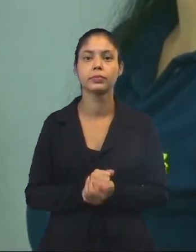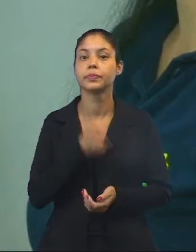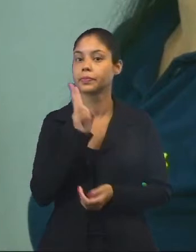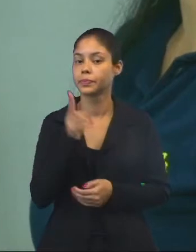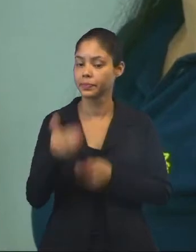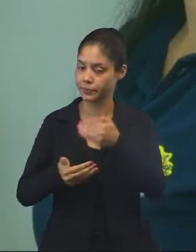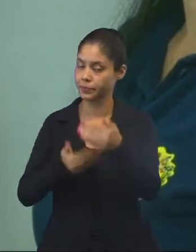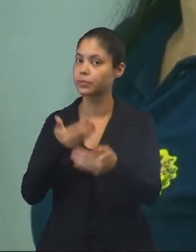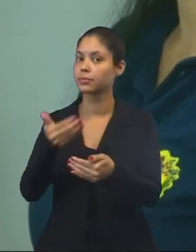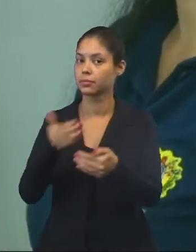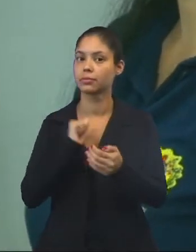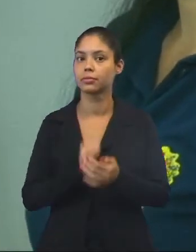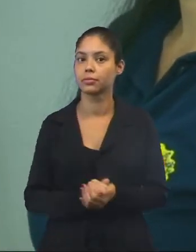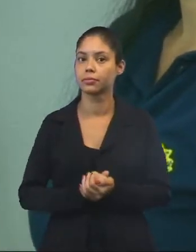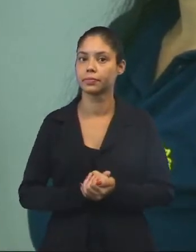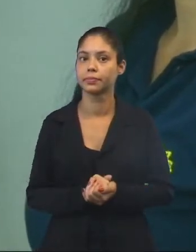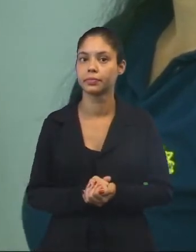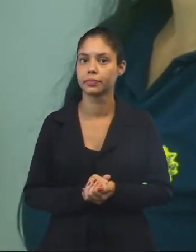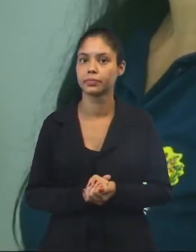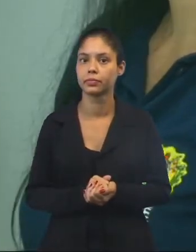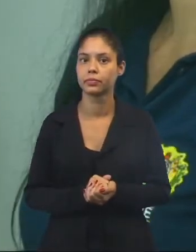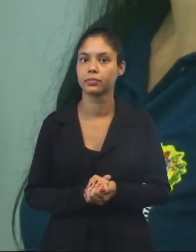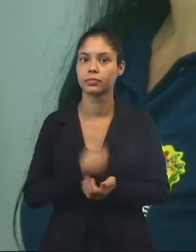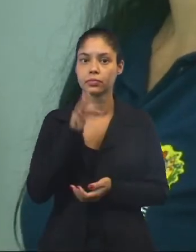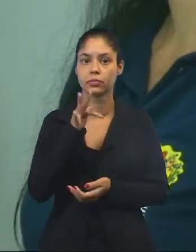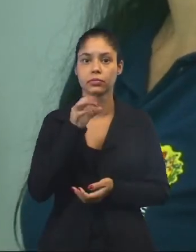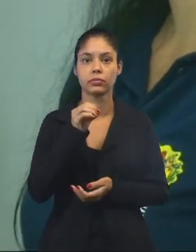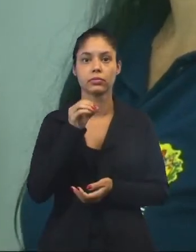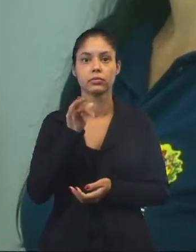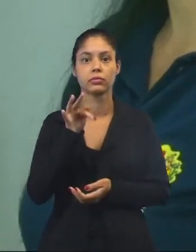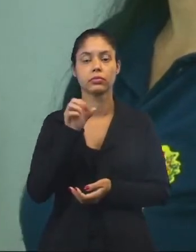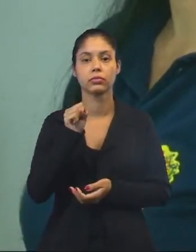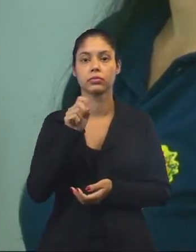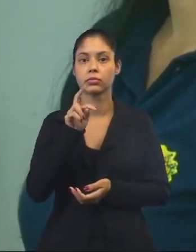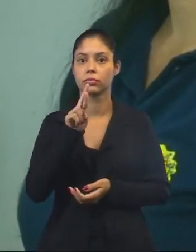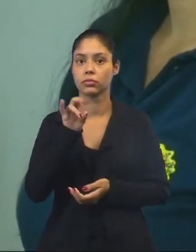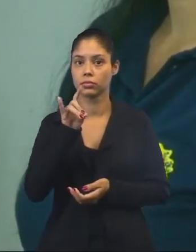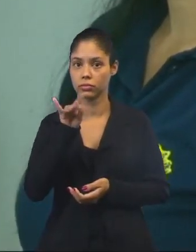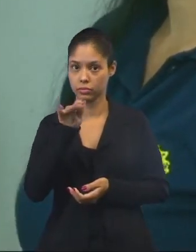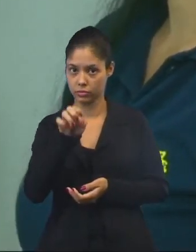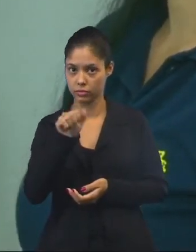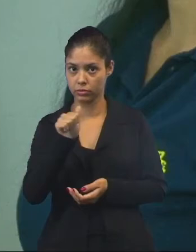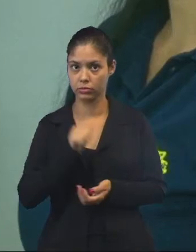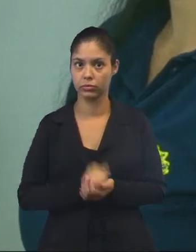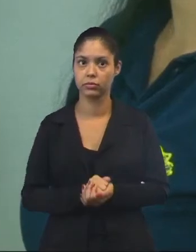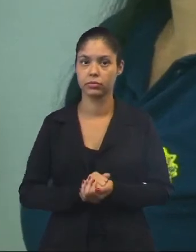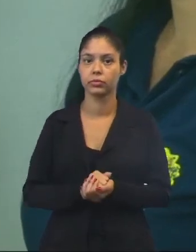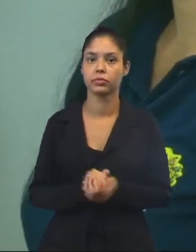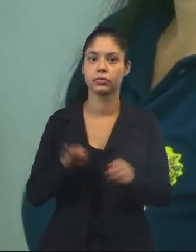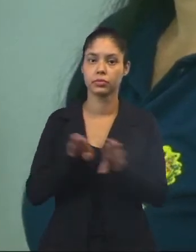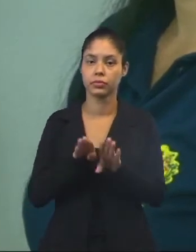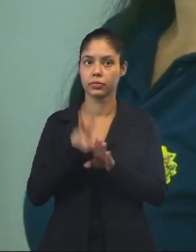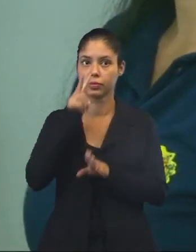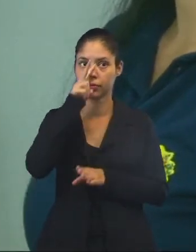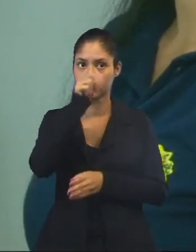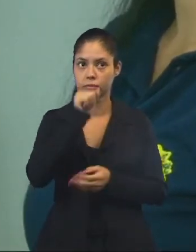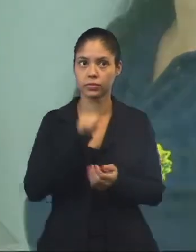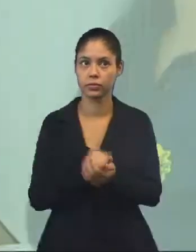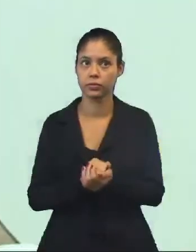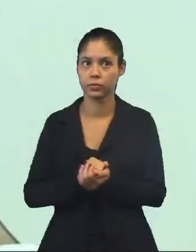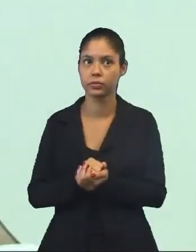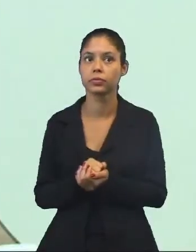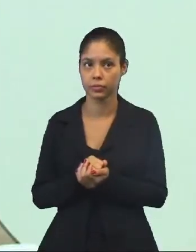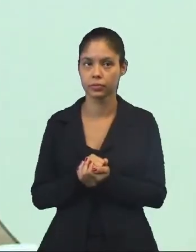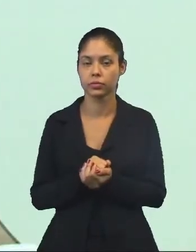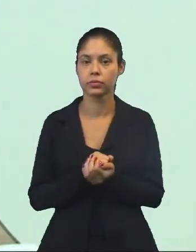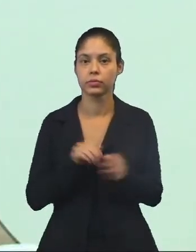mesmo processo da fotossíntese, tá? Que fortifica a plantação